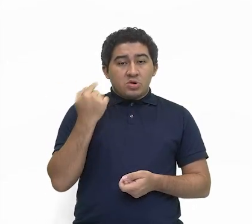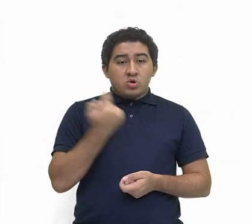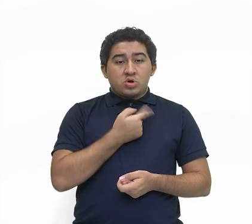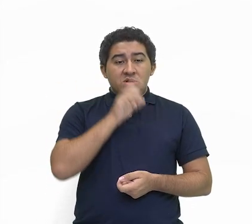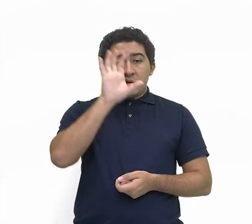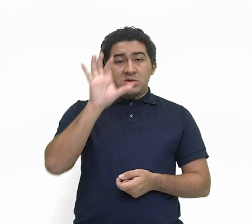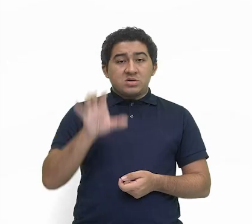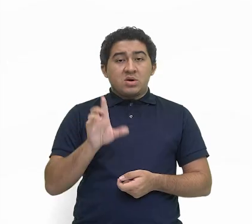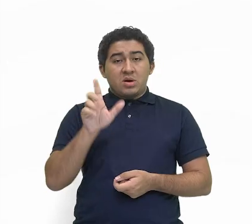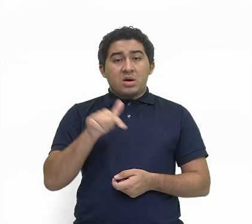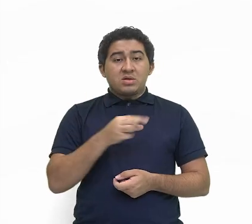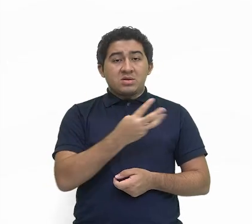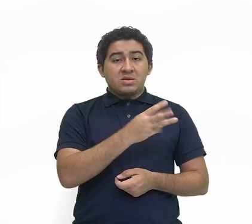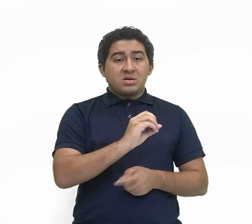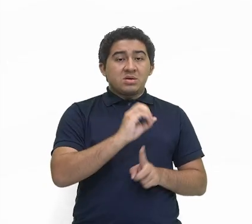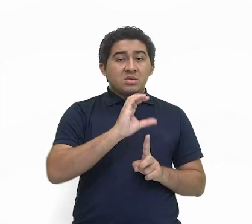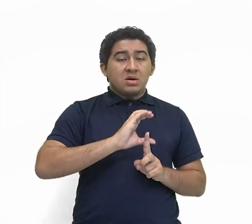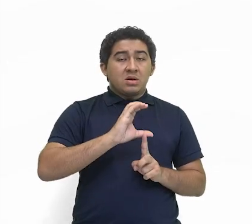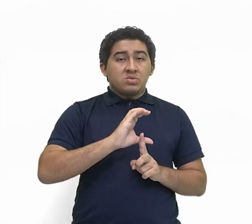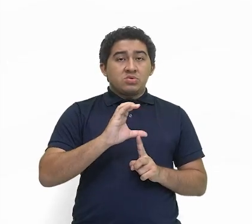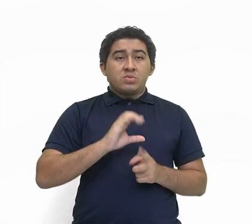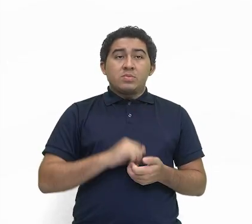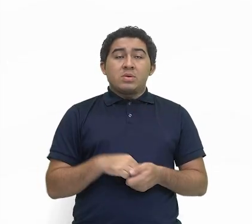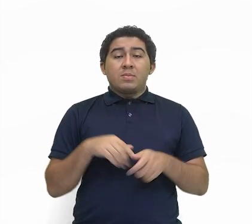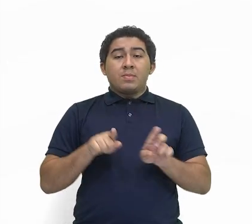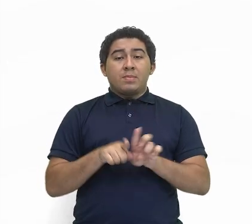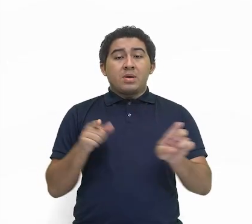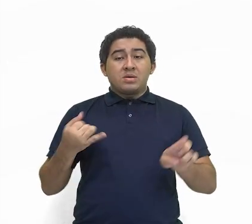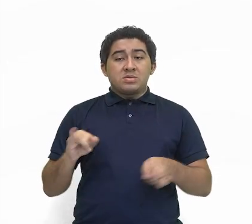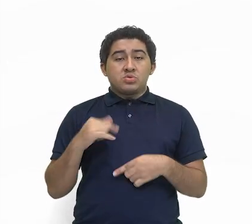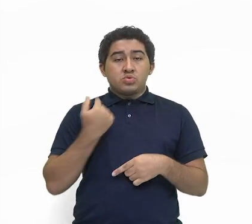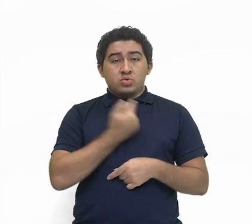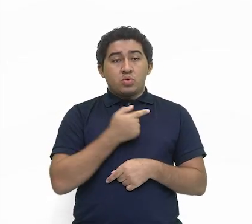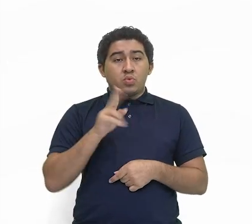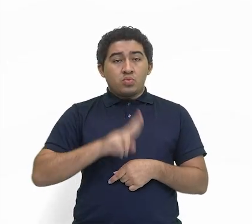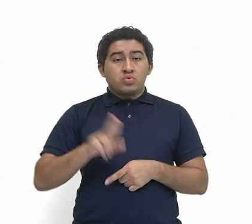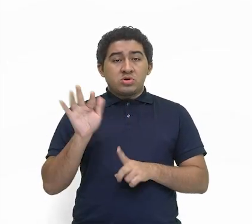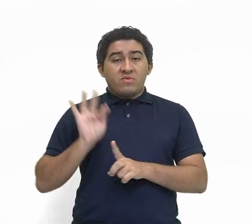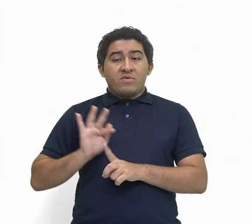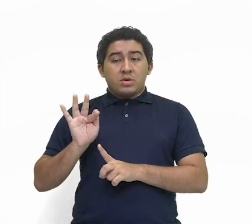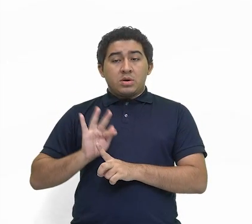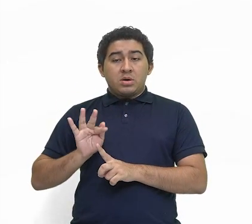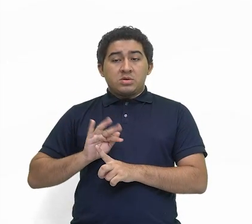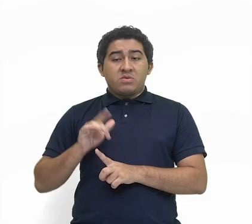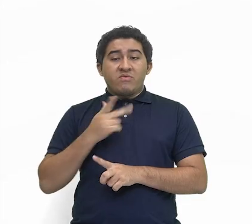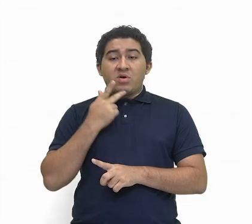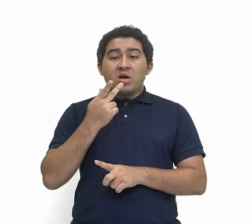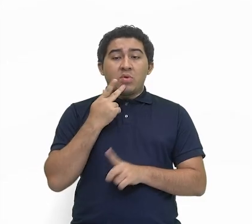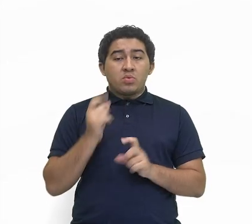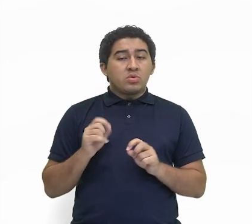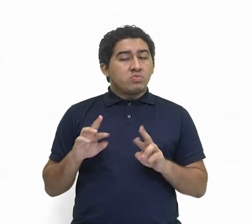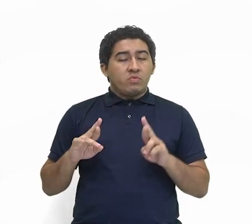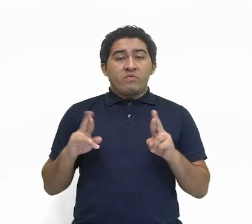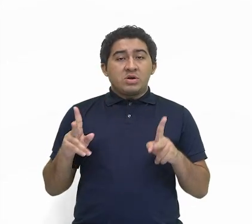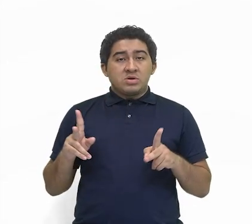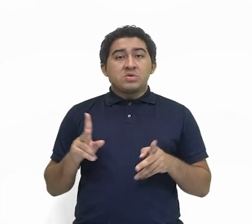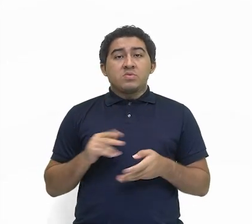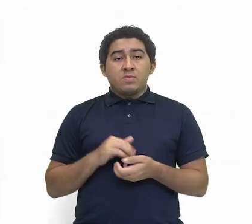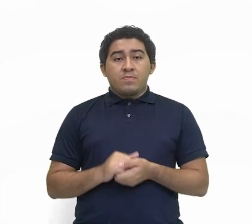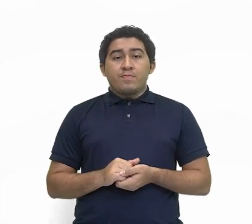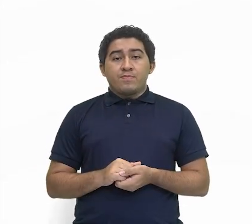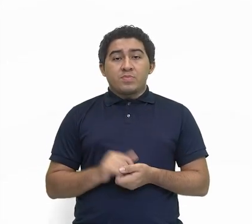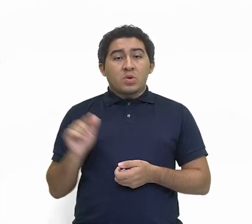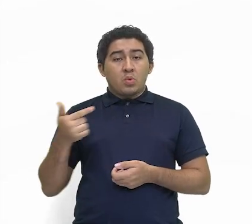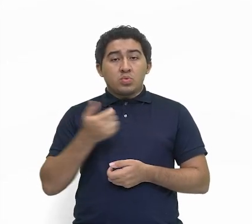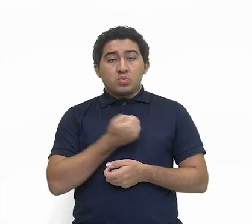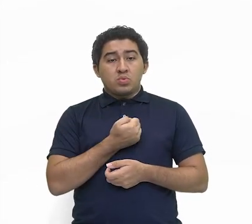a temperatura ser 30 graus, né, pessoal? Só que se a gente usasse a escala Fahrenheit, a gente não ia falar 30 graus, a gente ia falar